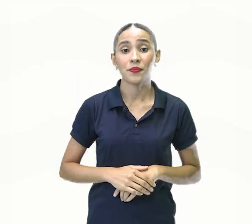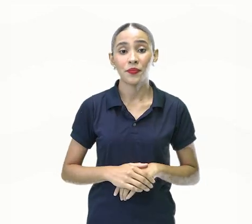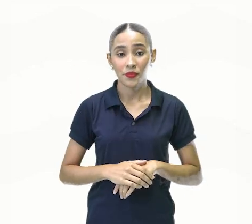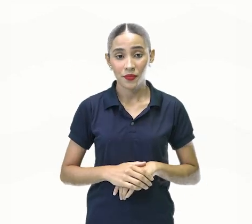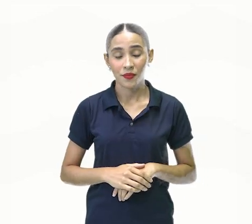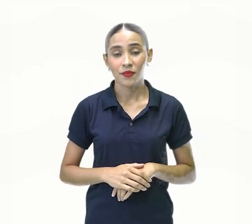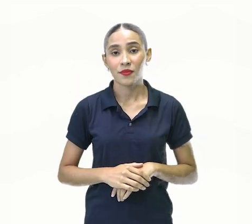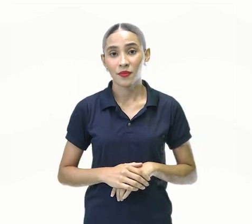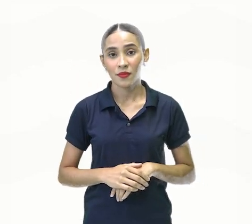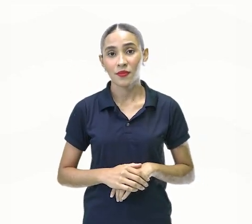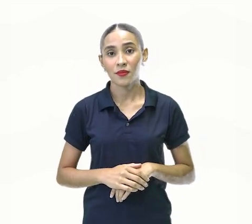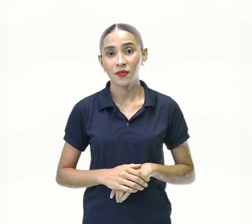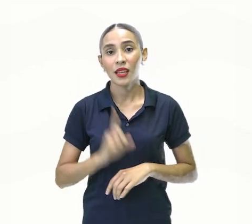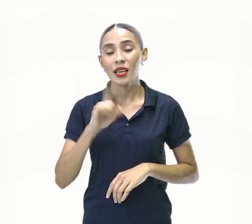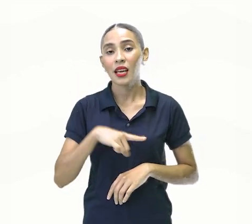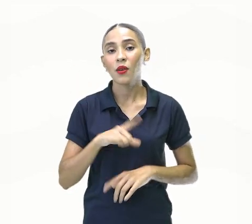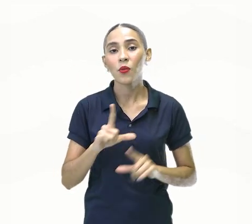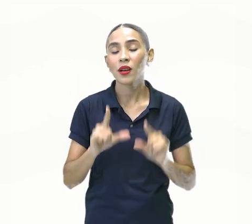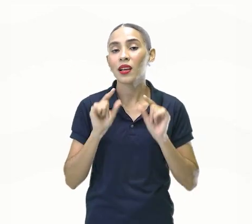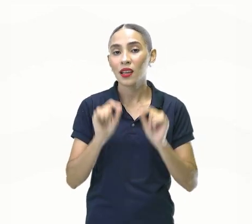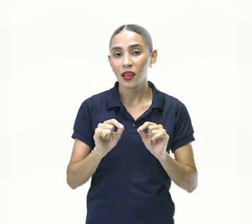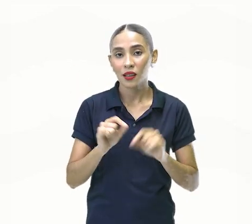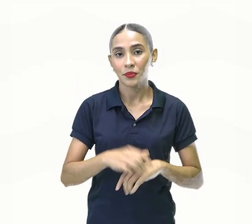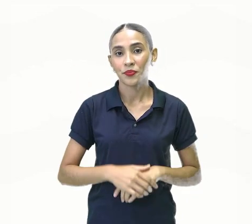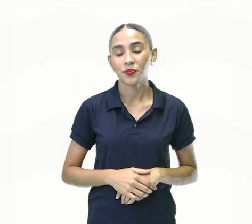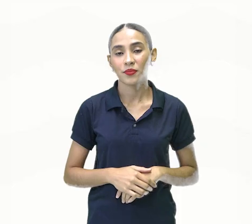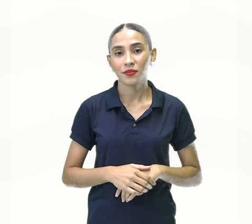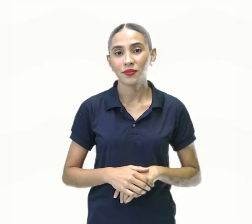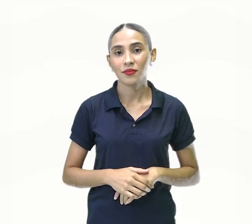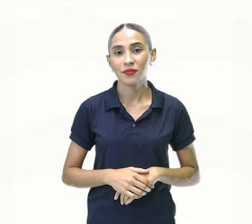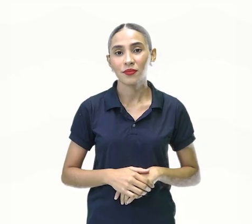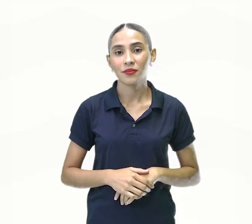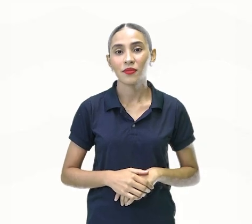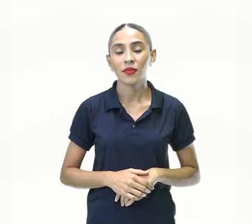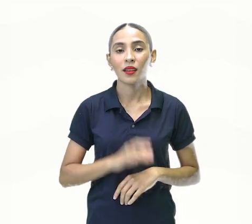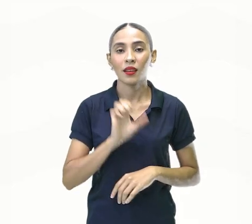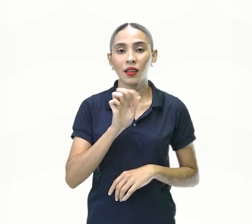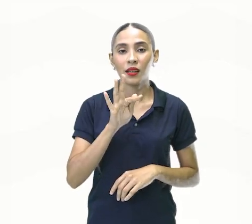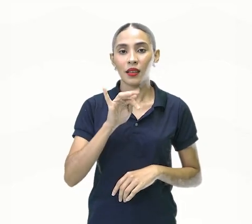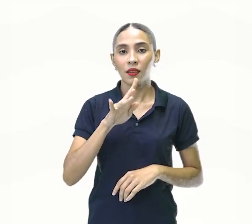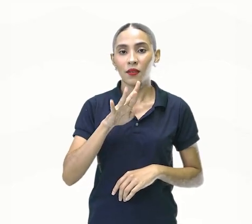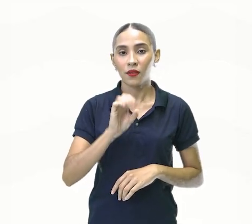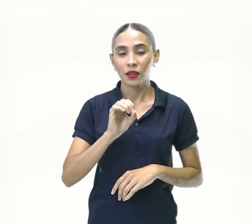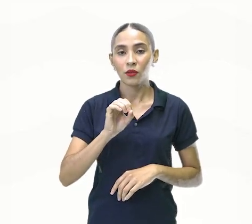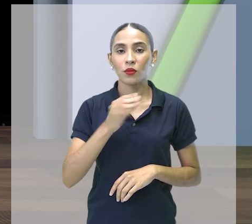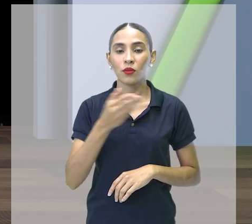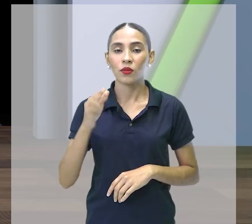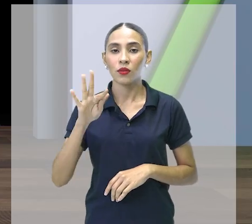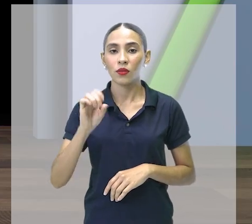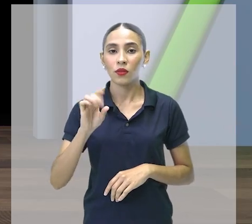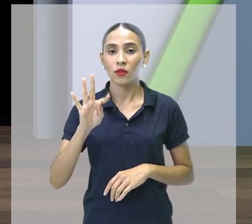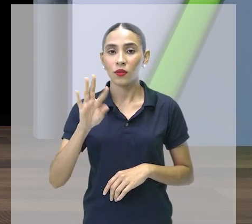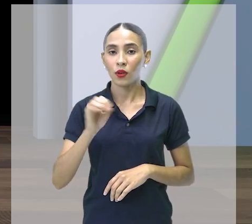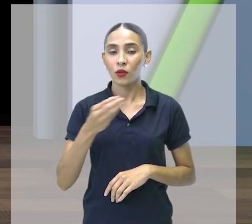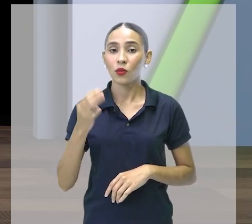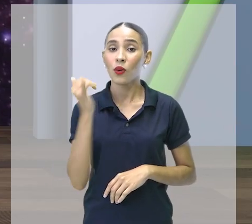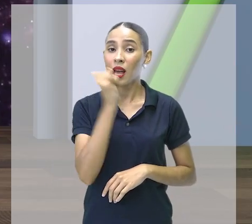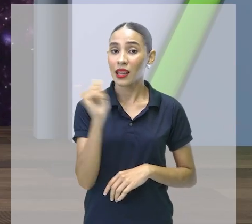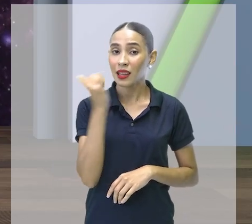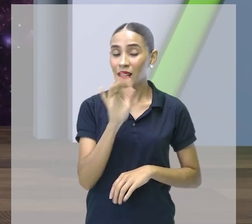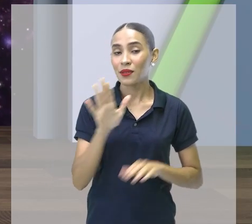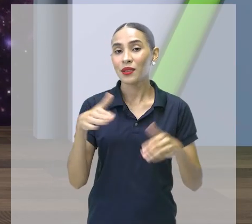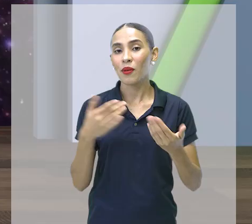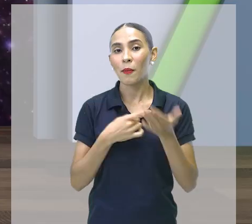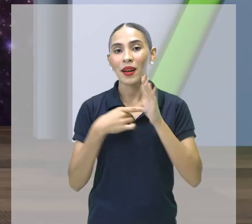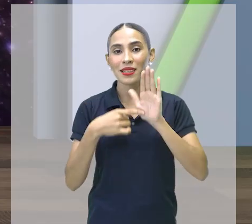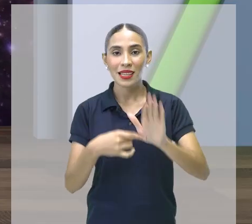fenômeno, que é chamado de efeito fotoelétrico. Trago para